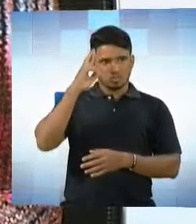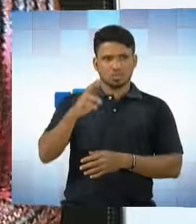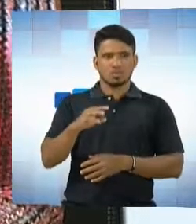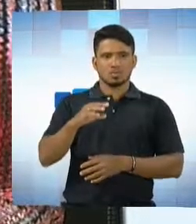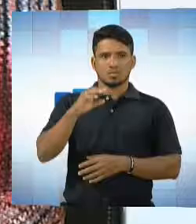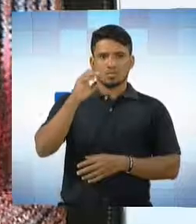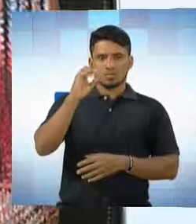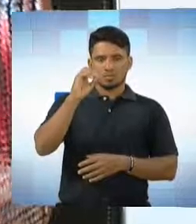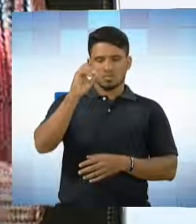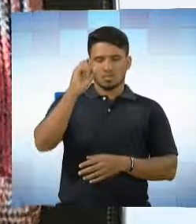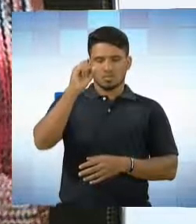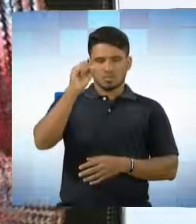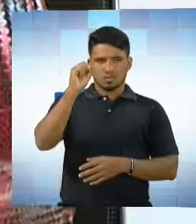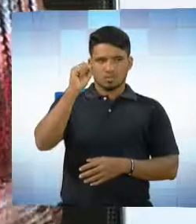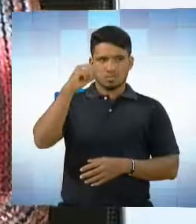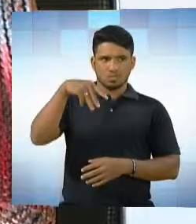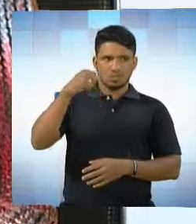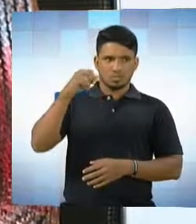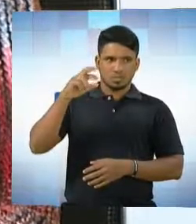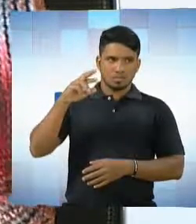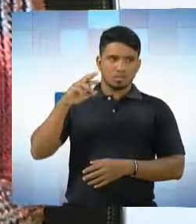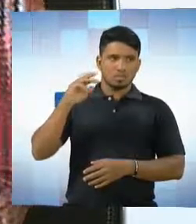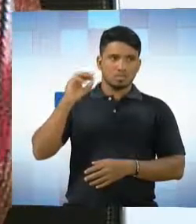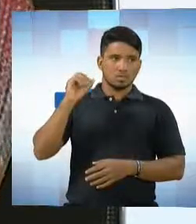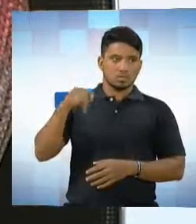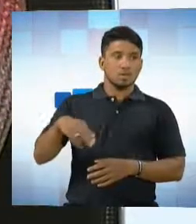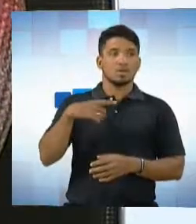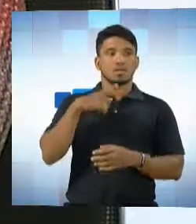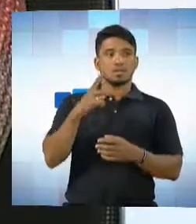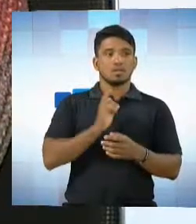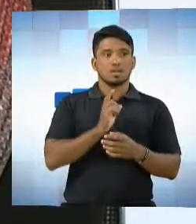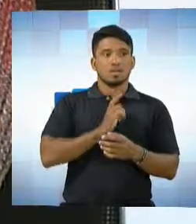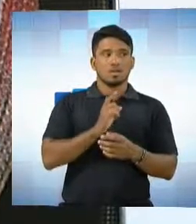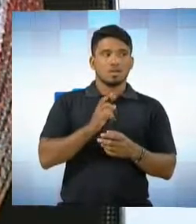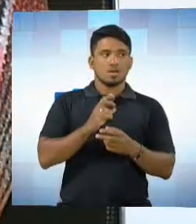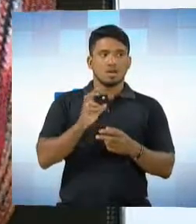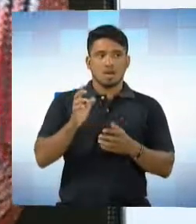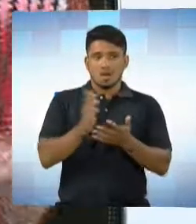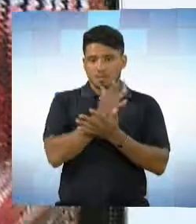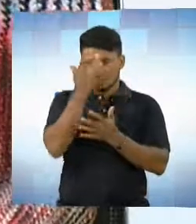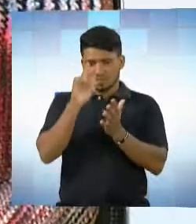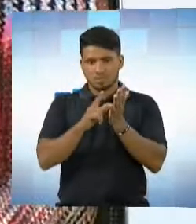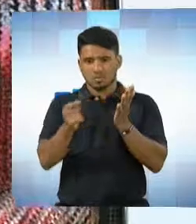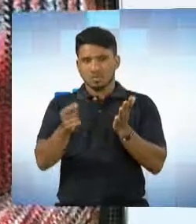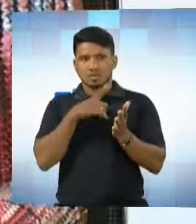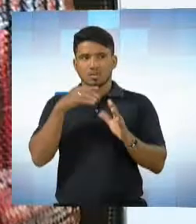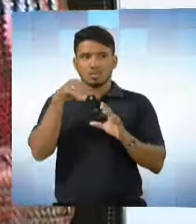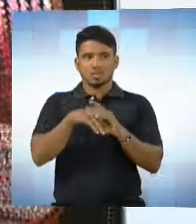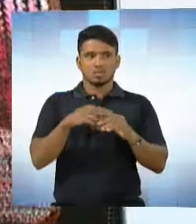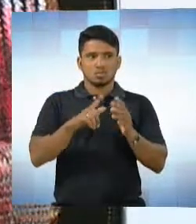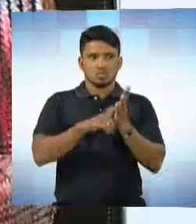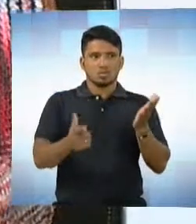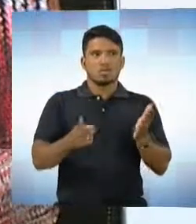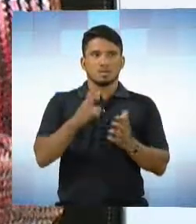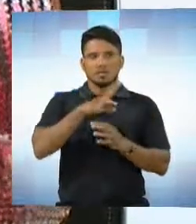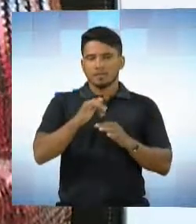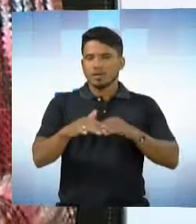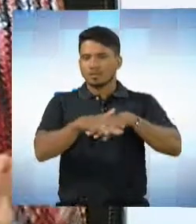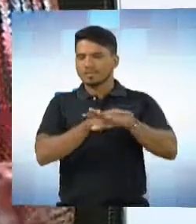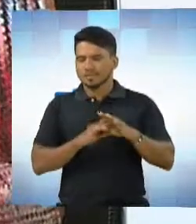Osmando, ele colocou agora, nós temos agora umas colunas. Os apresentadores de TV dentro do jornal, ele vai